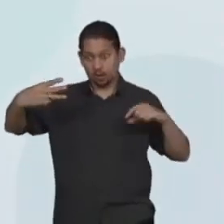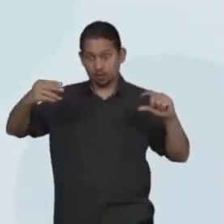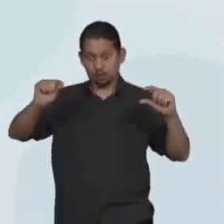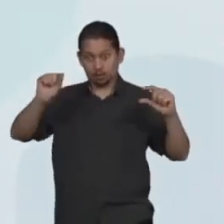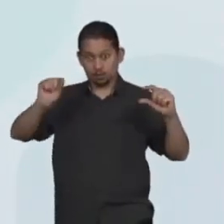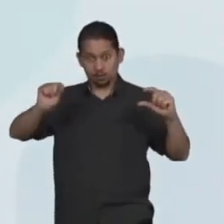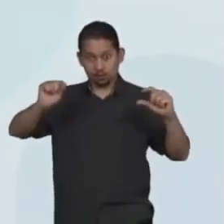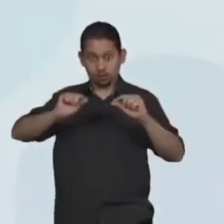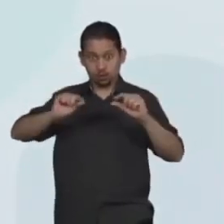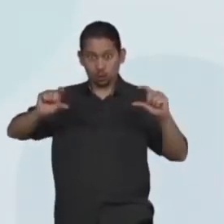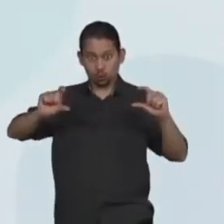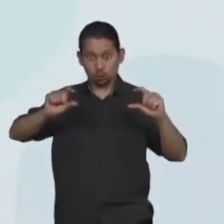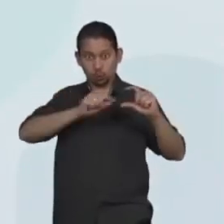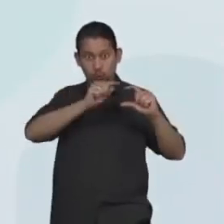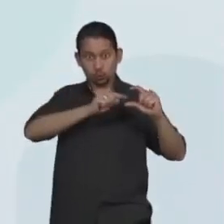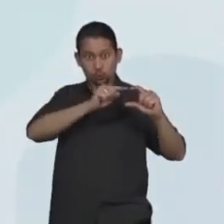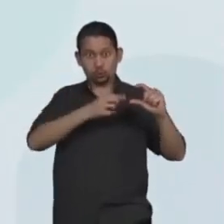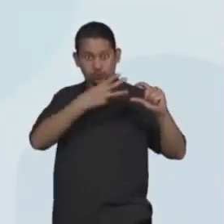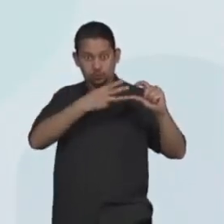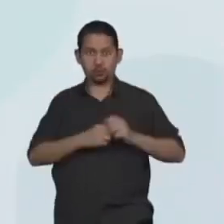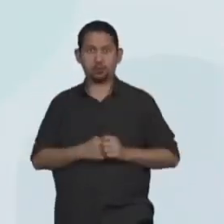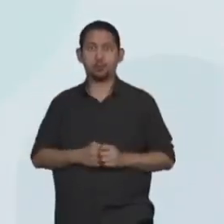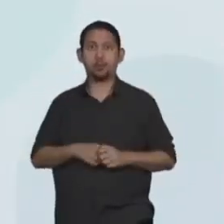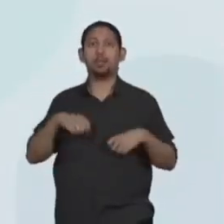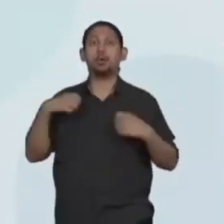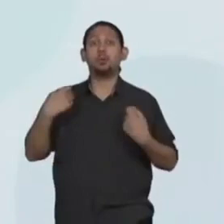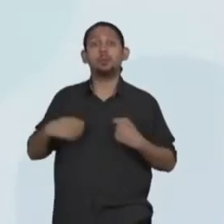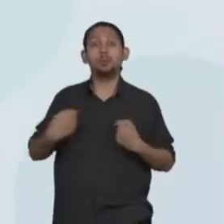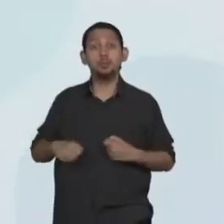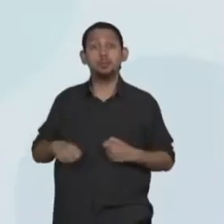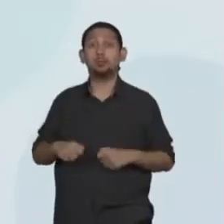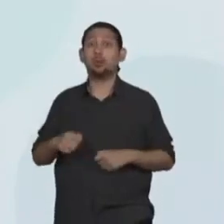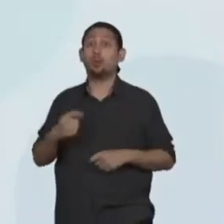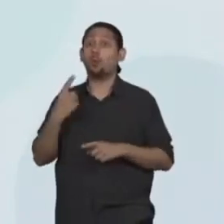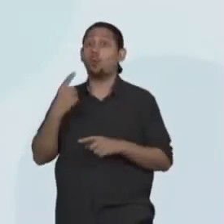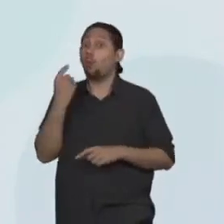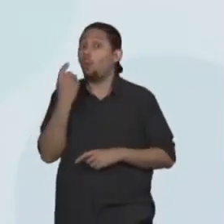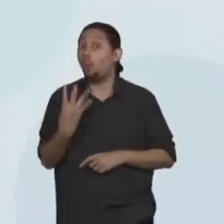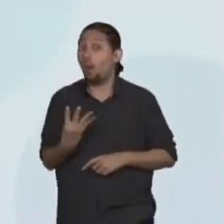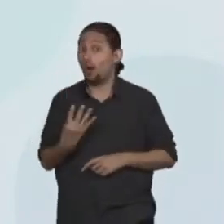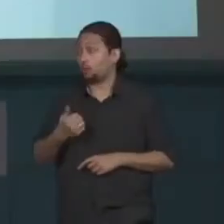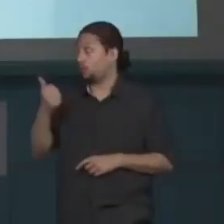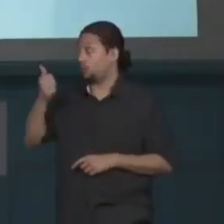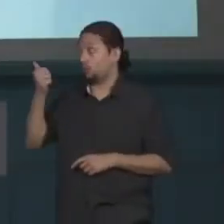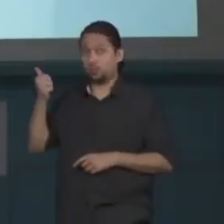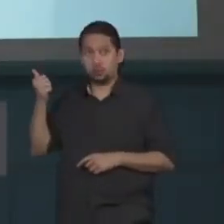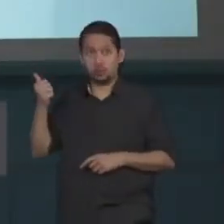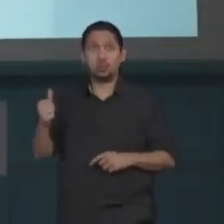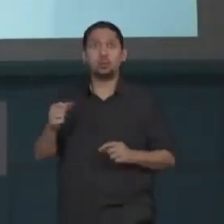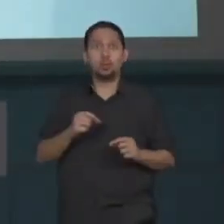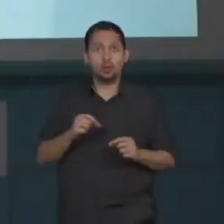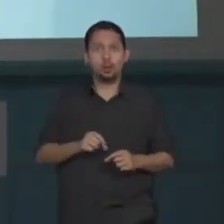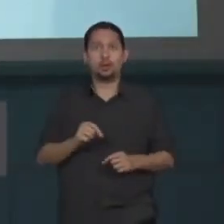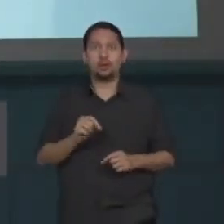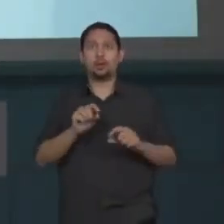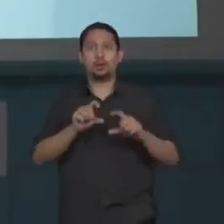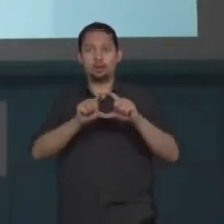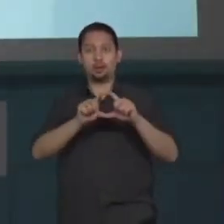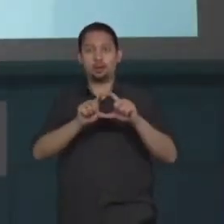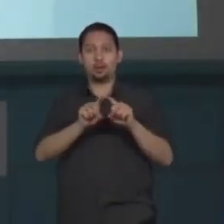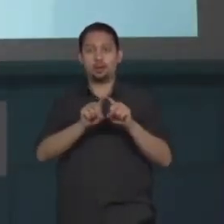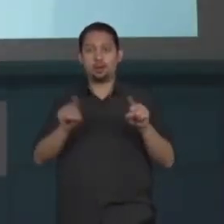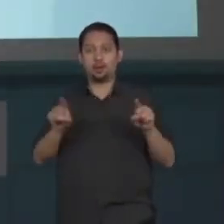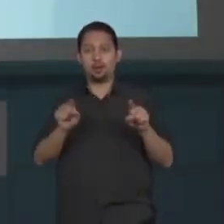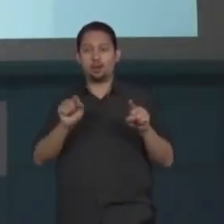3 centímetros. E mais 4 de 10 por 2,5. A gente vai